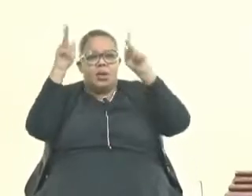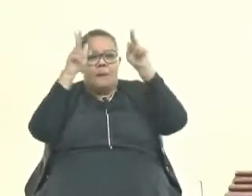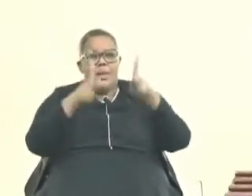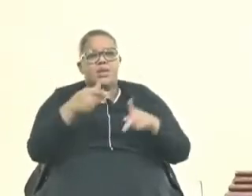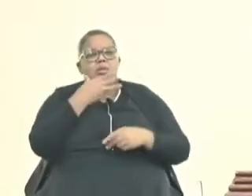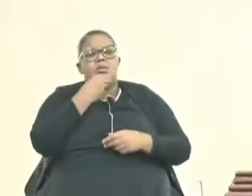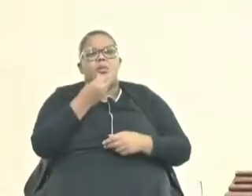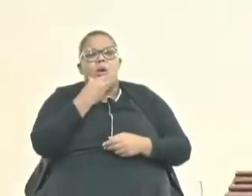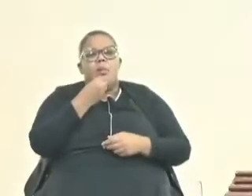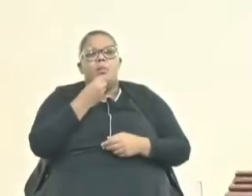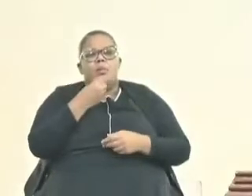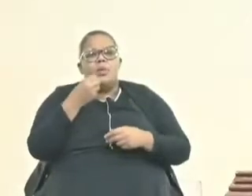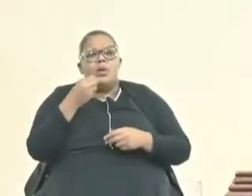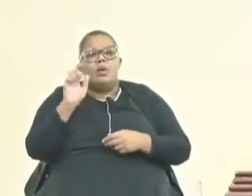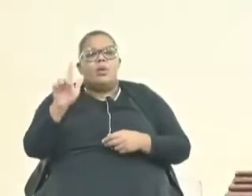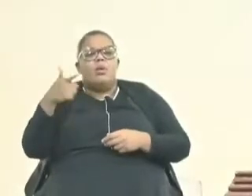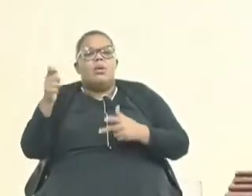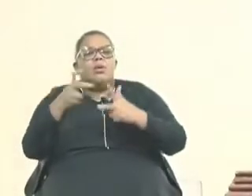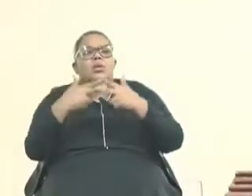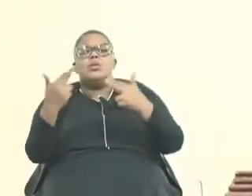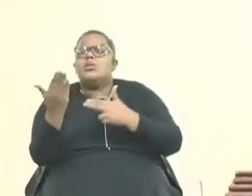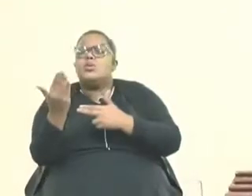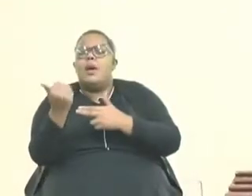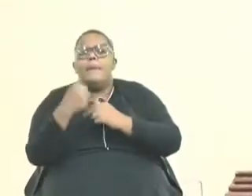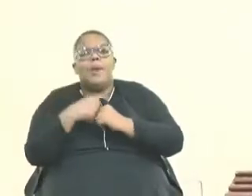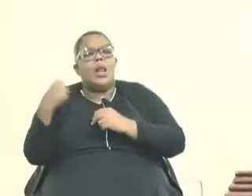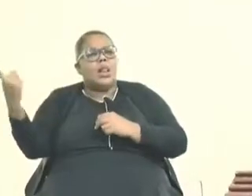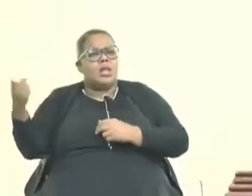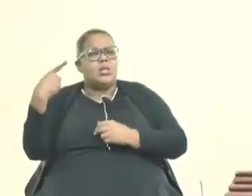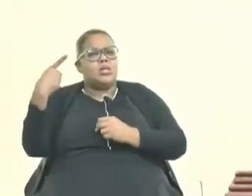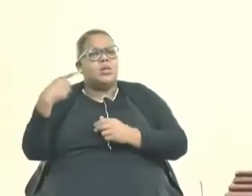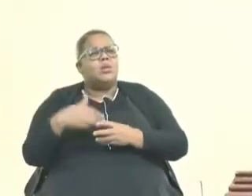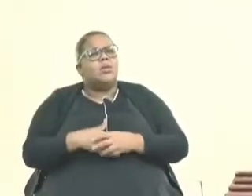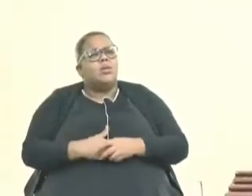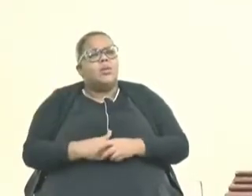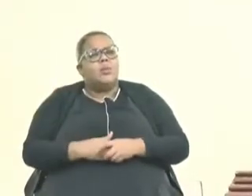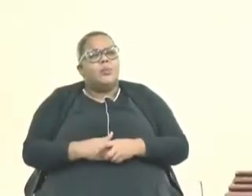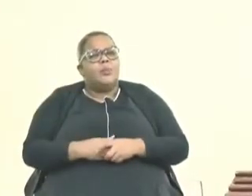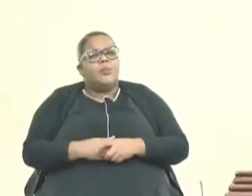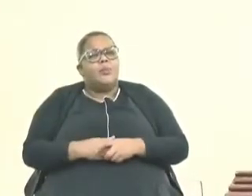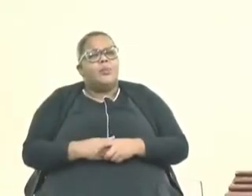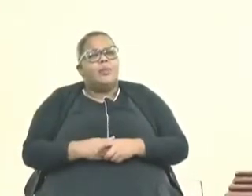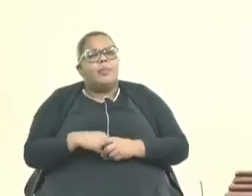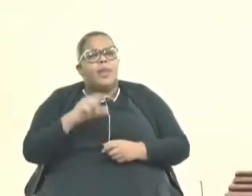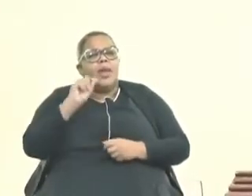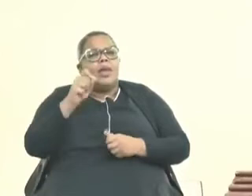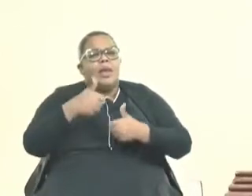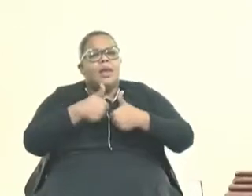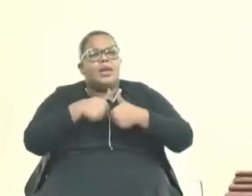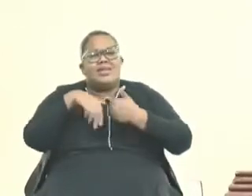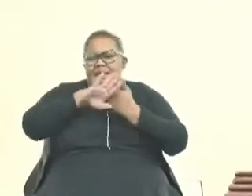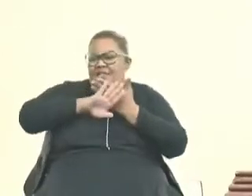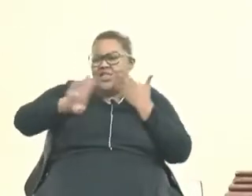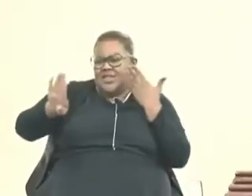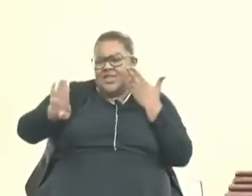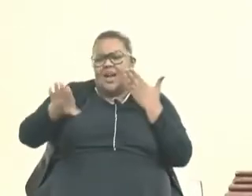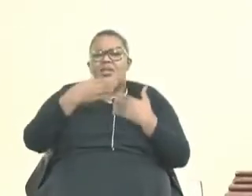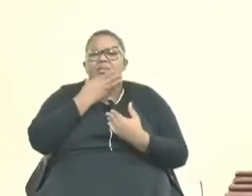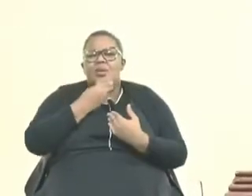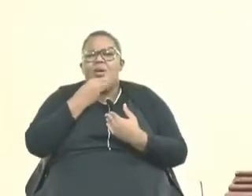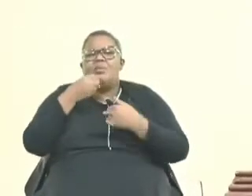outra coisa que me chama atenção aqui em que Pese a perícia está folga para a presença de